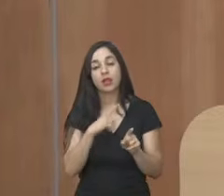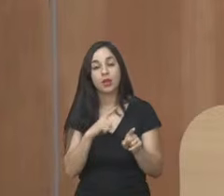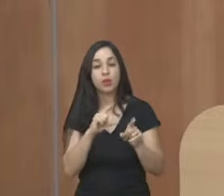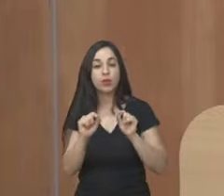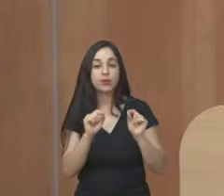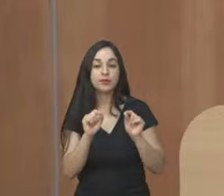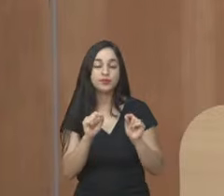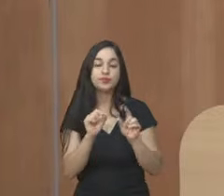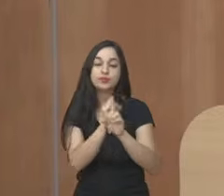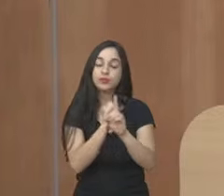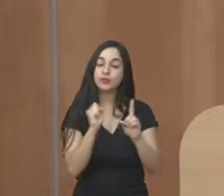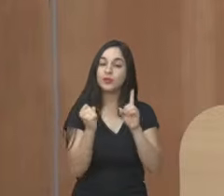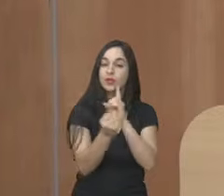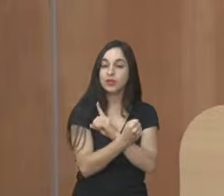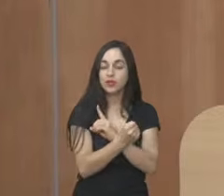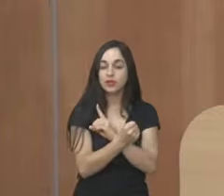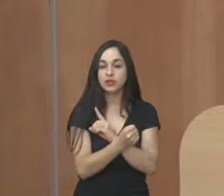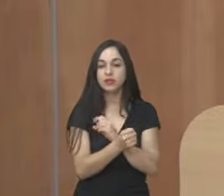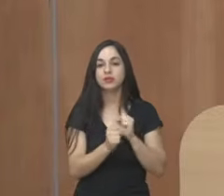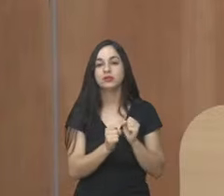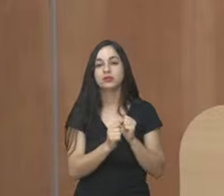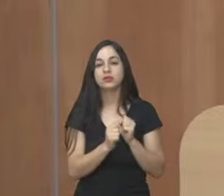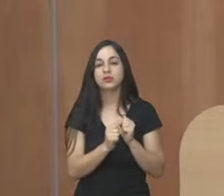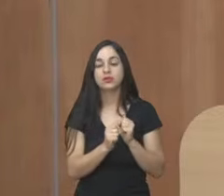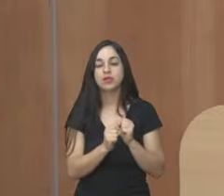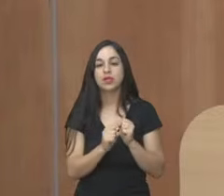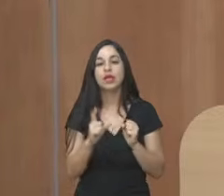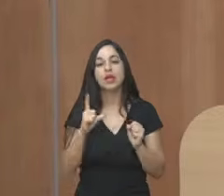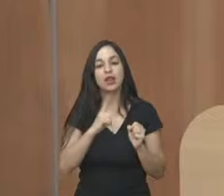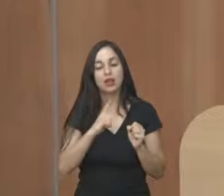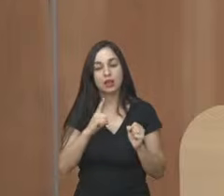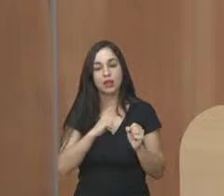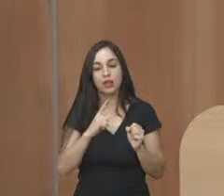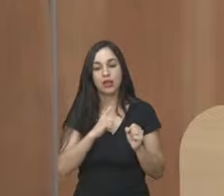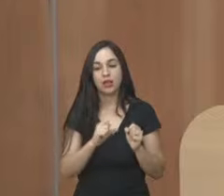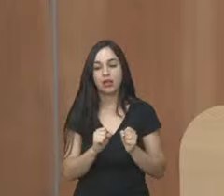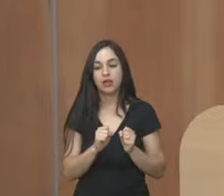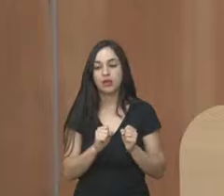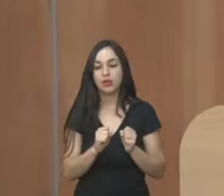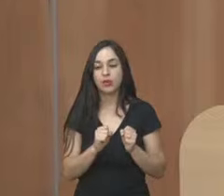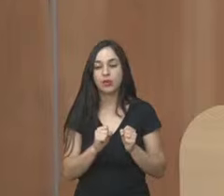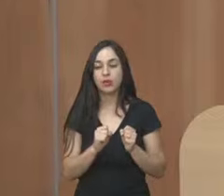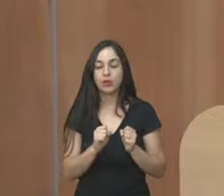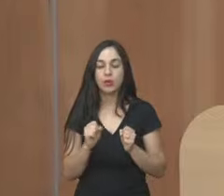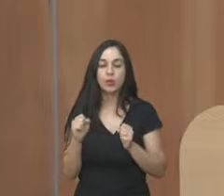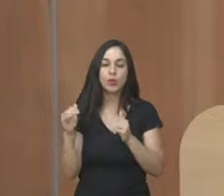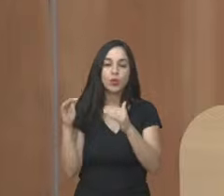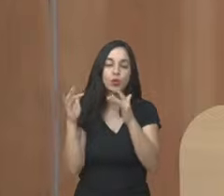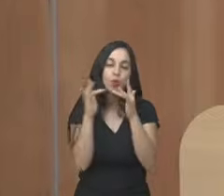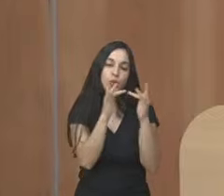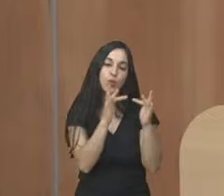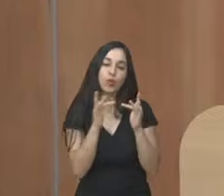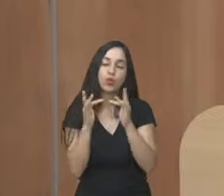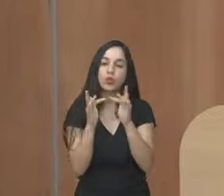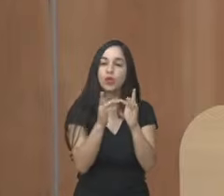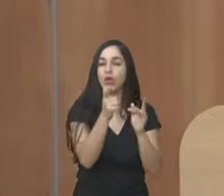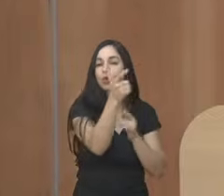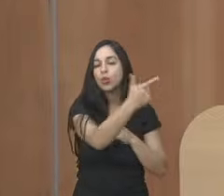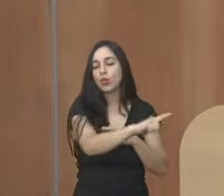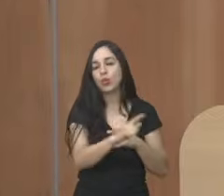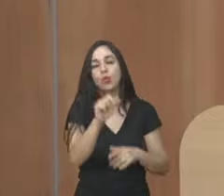na sociedade, firmar convênio e realizar intercâmbio com entidades não